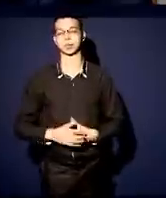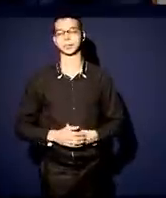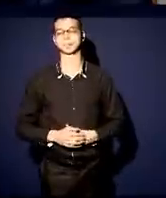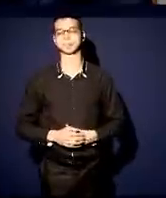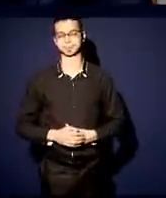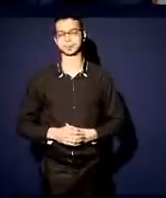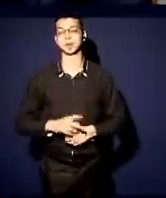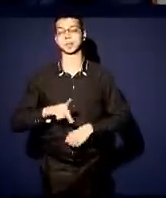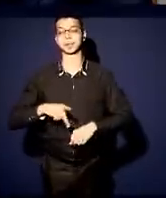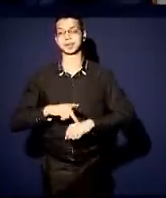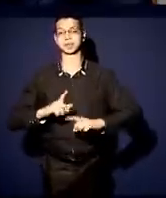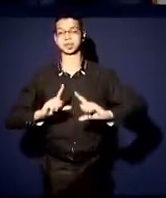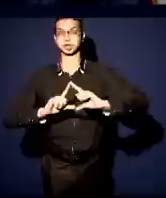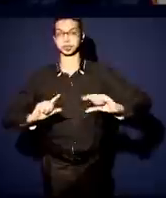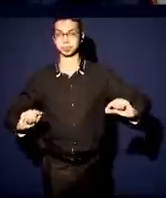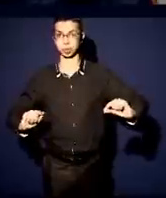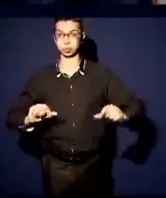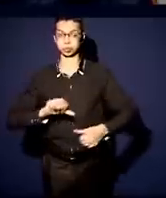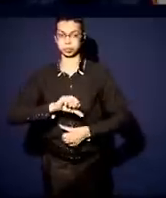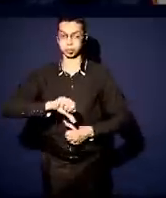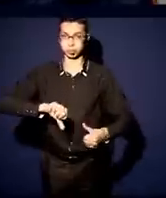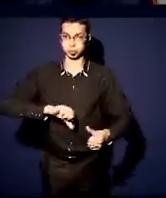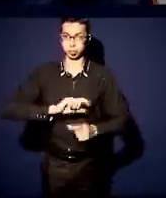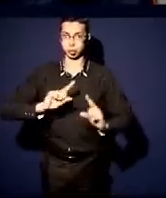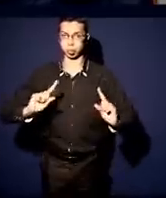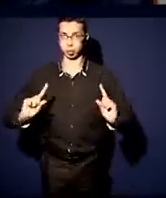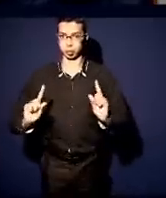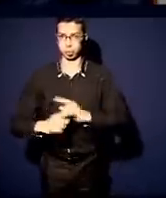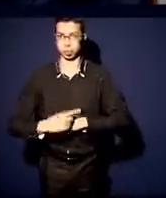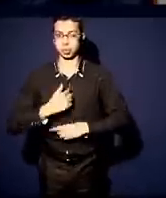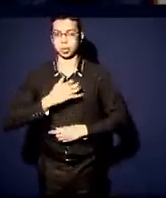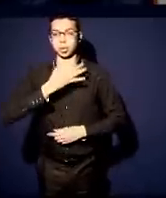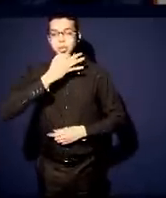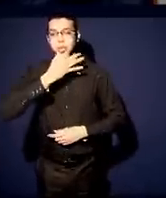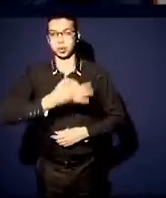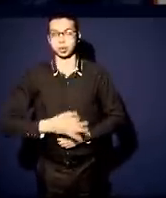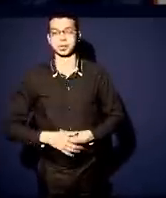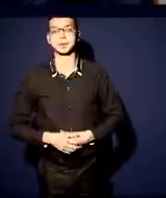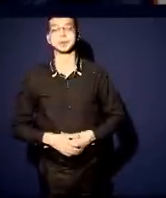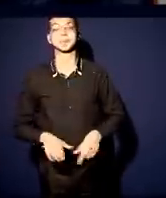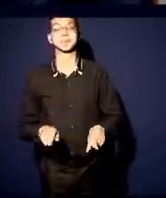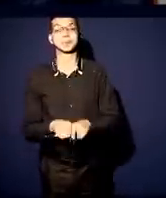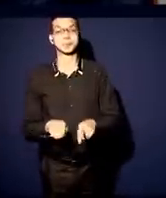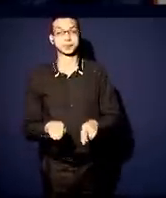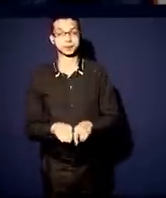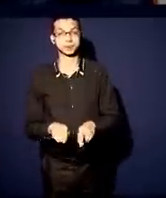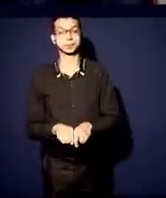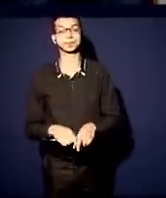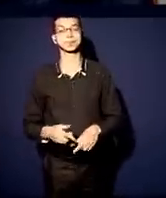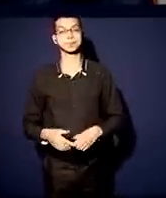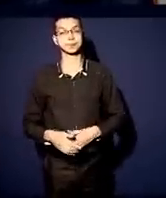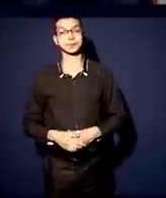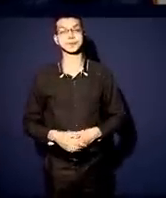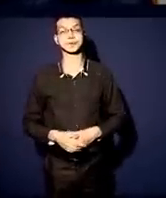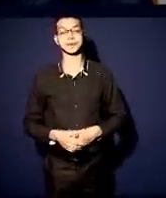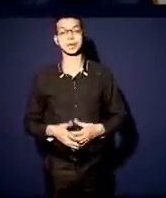Japão for revertido e o Tesouro americano parar